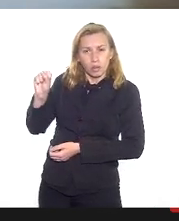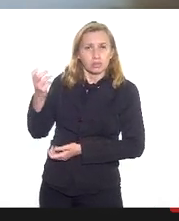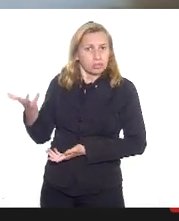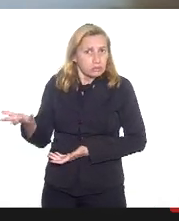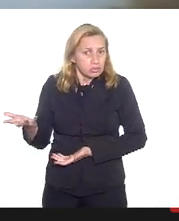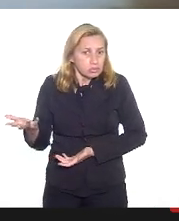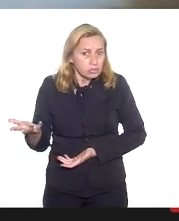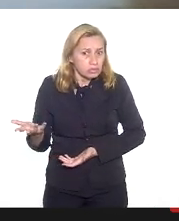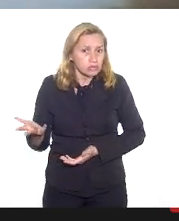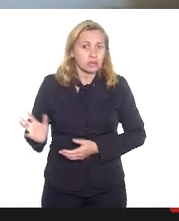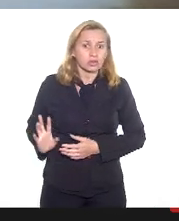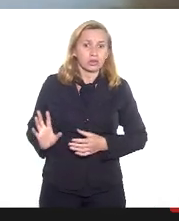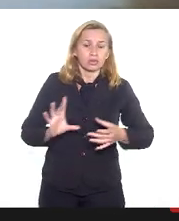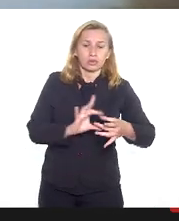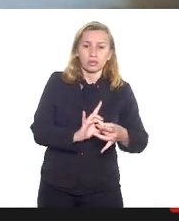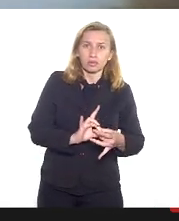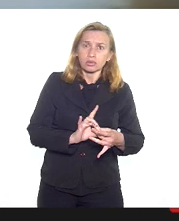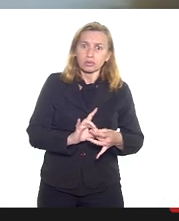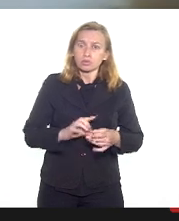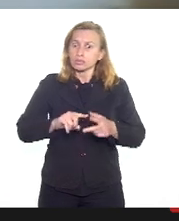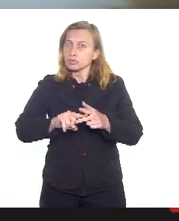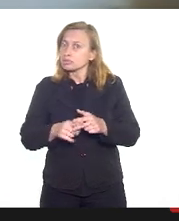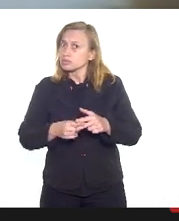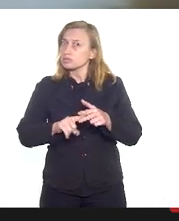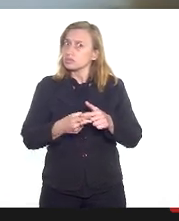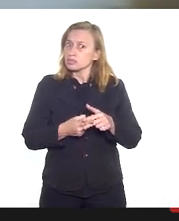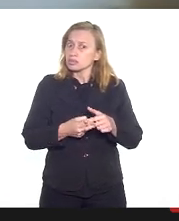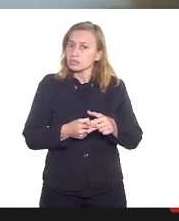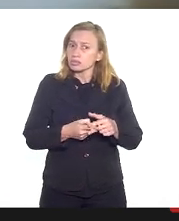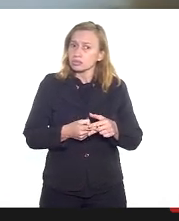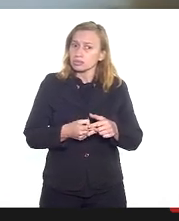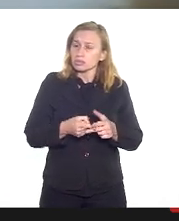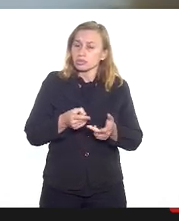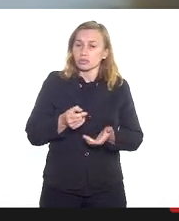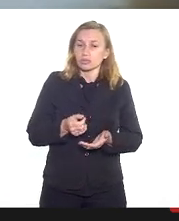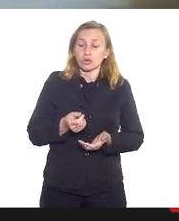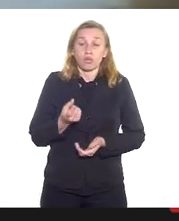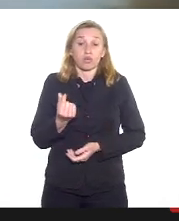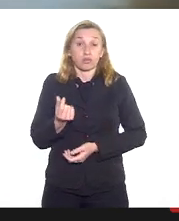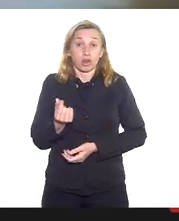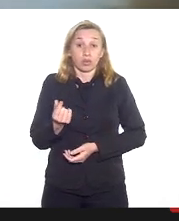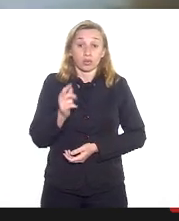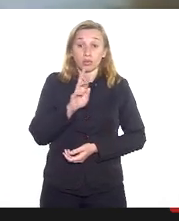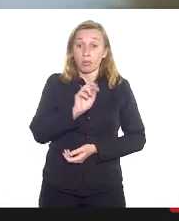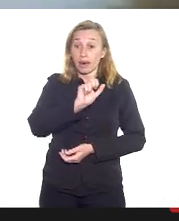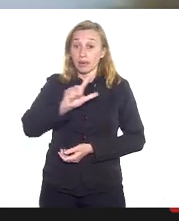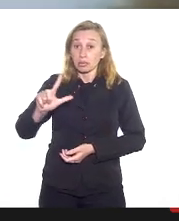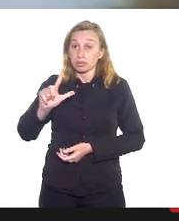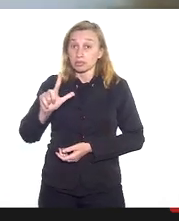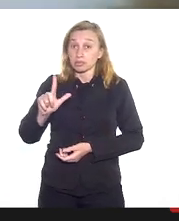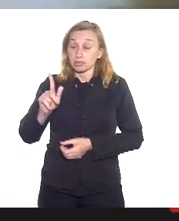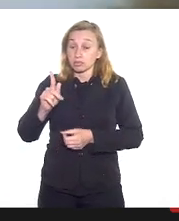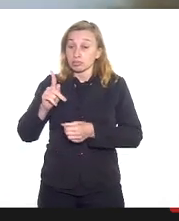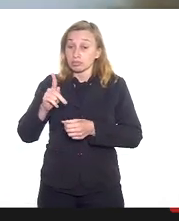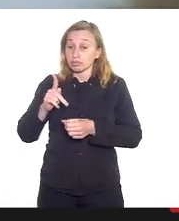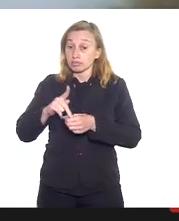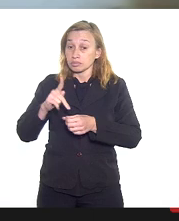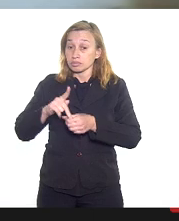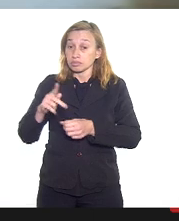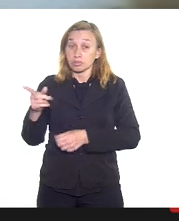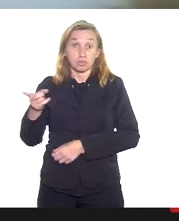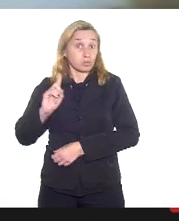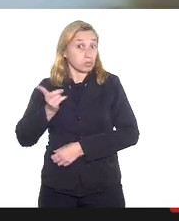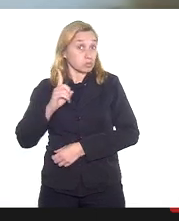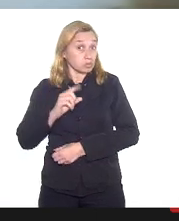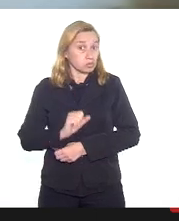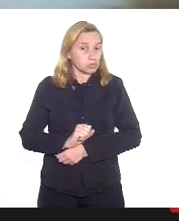e vinculando a forma de reajustamento ao preço do barril do petróleo e o dólar, o que fez o último